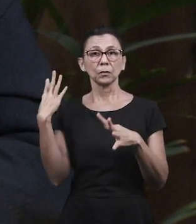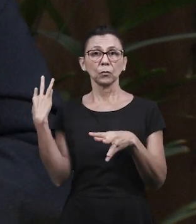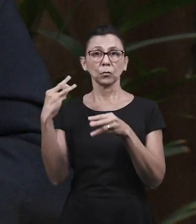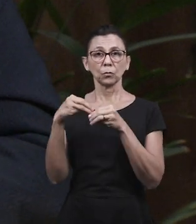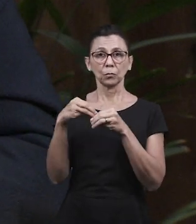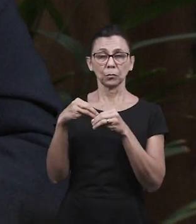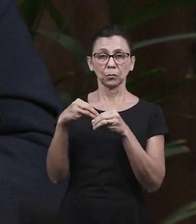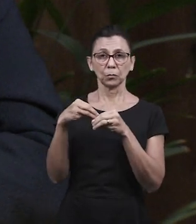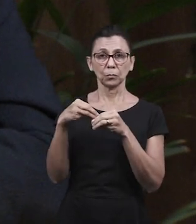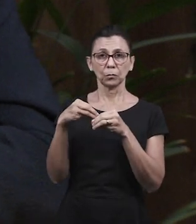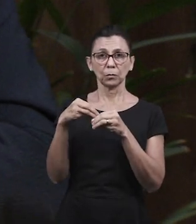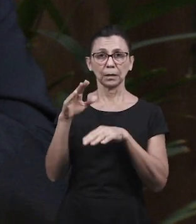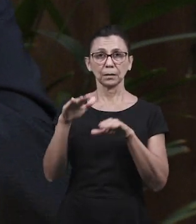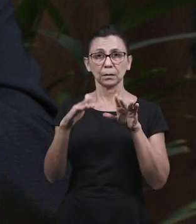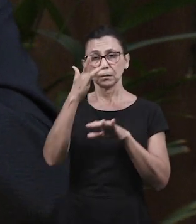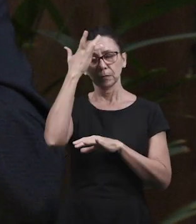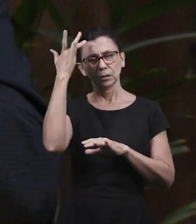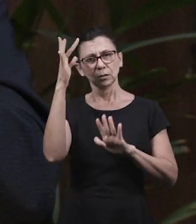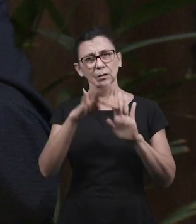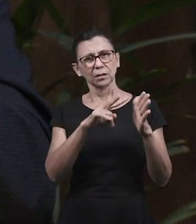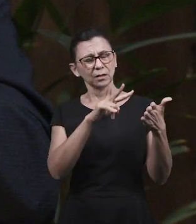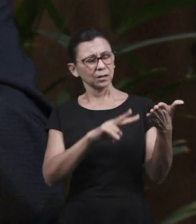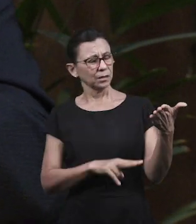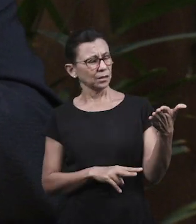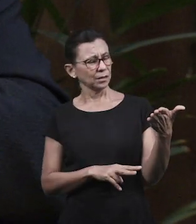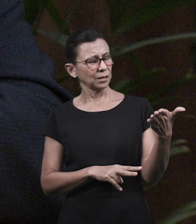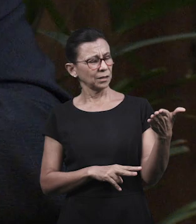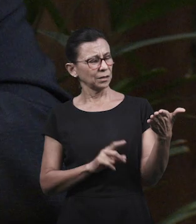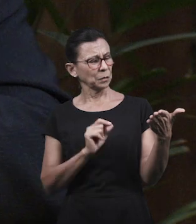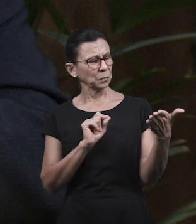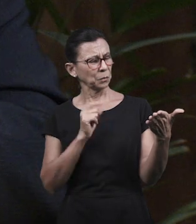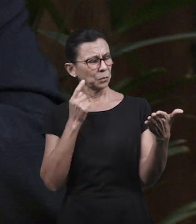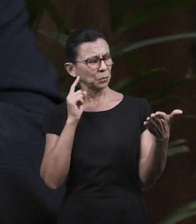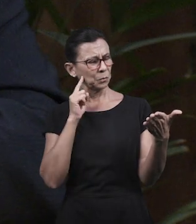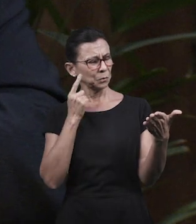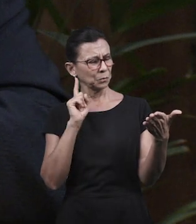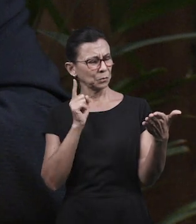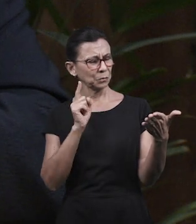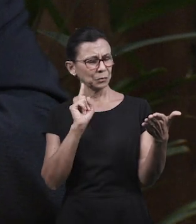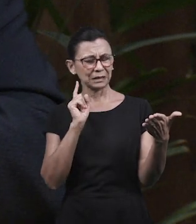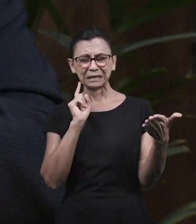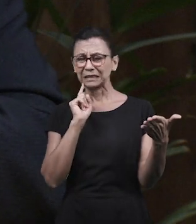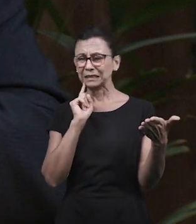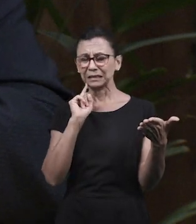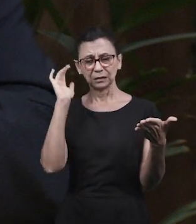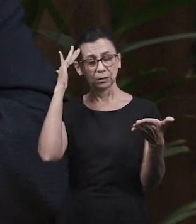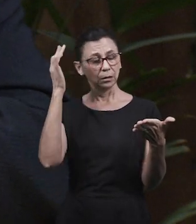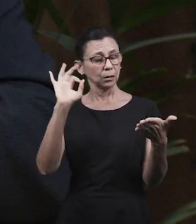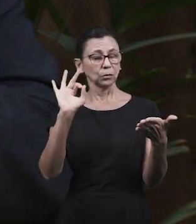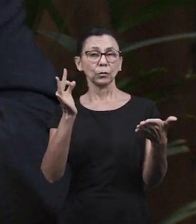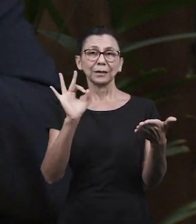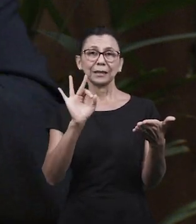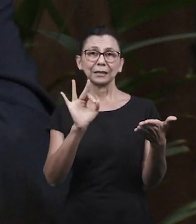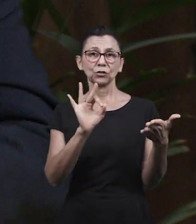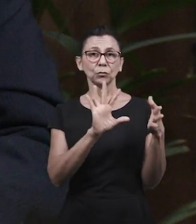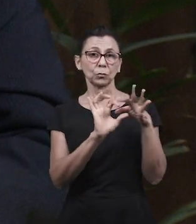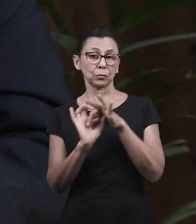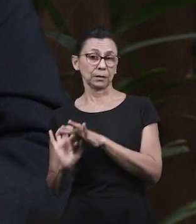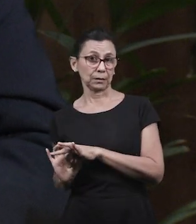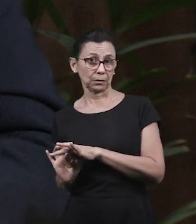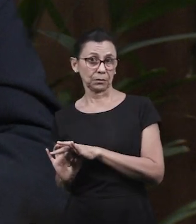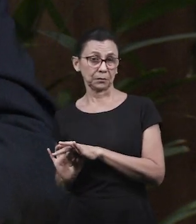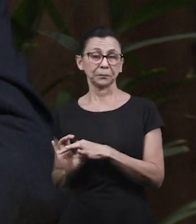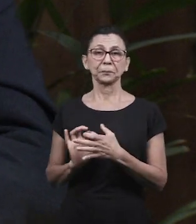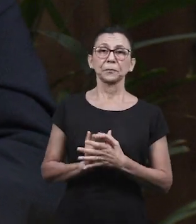a pessoa lê o texto, mas muitas vezes não entende o que está aqui no contexto do texto. Pois